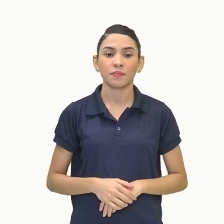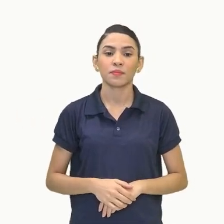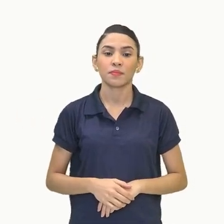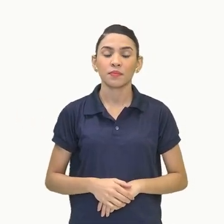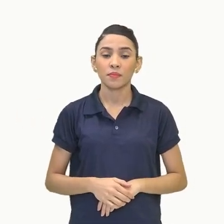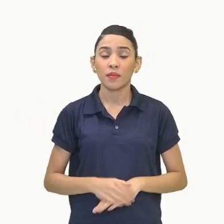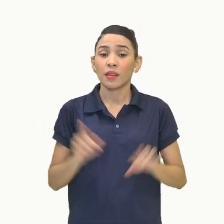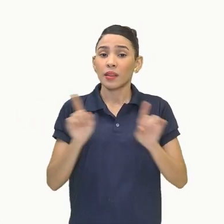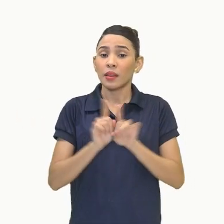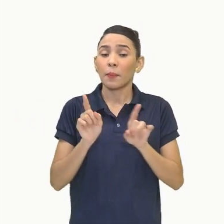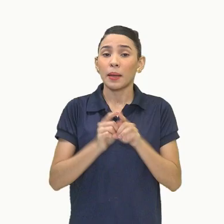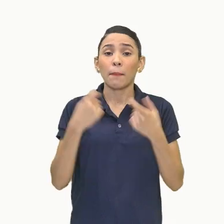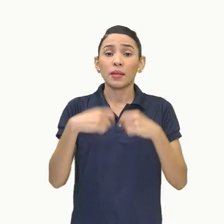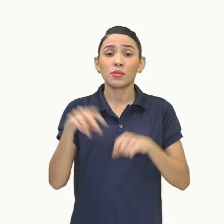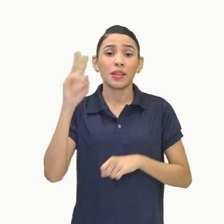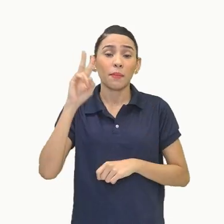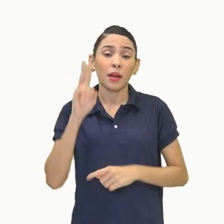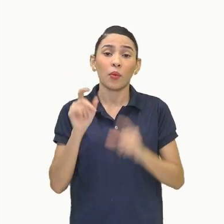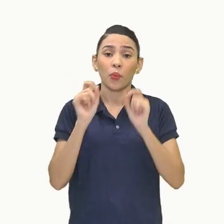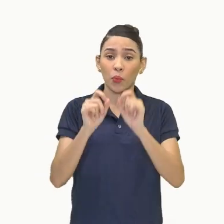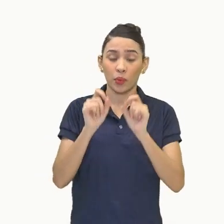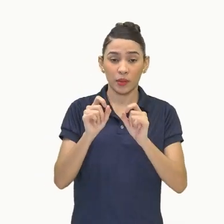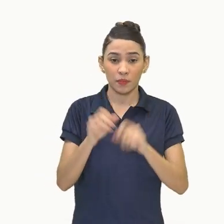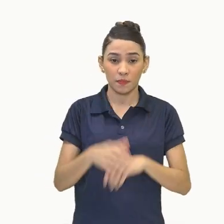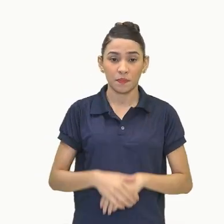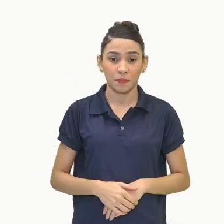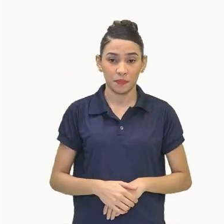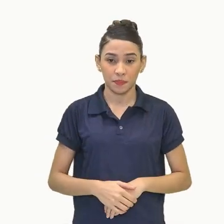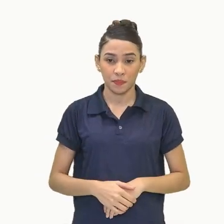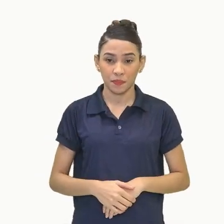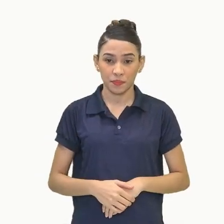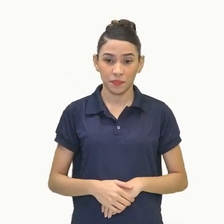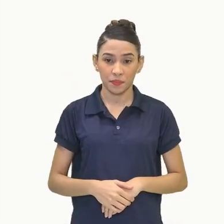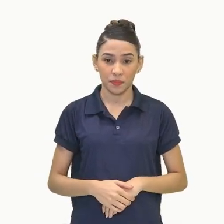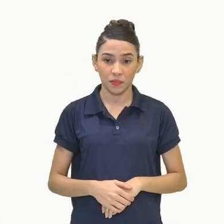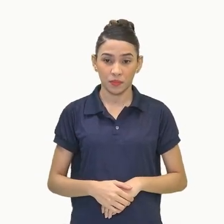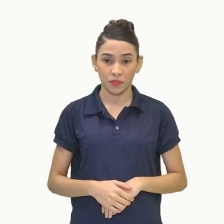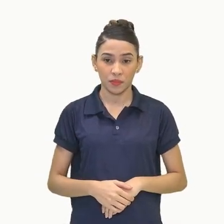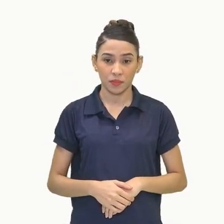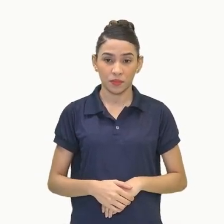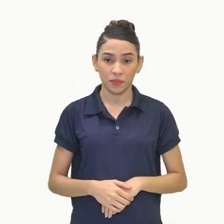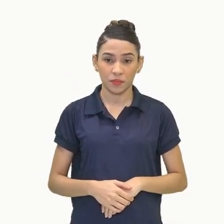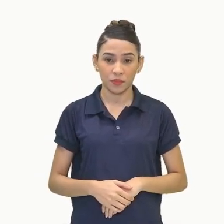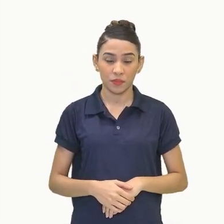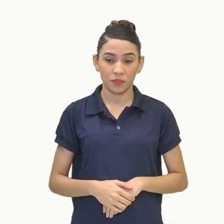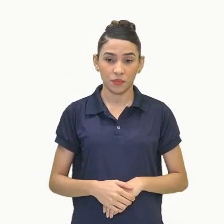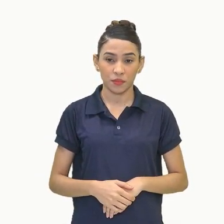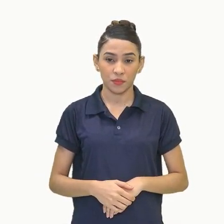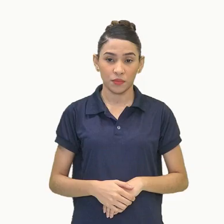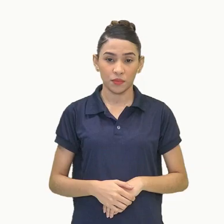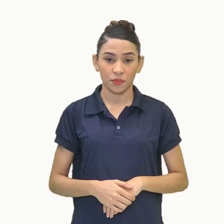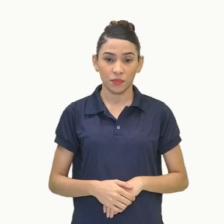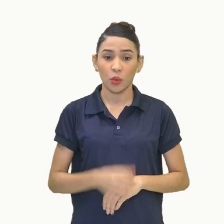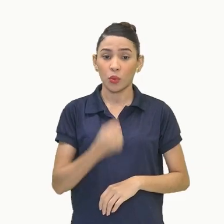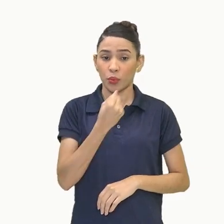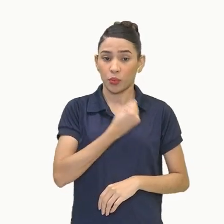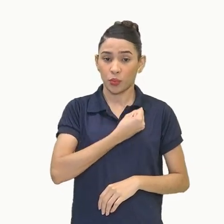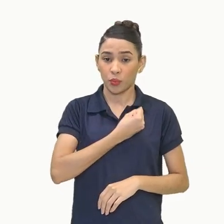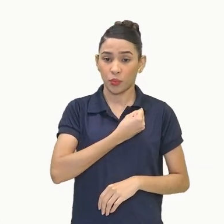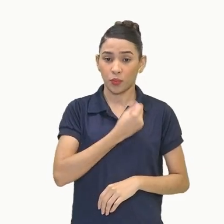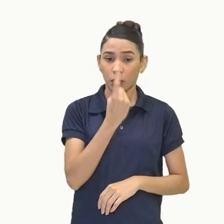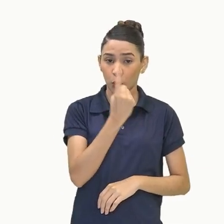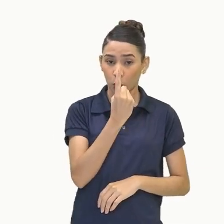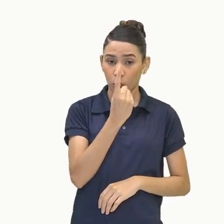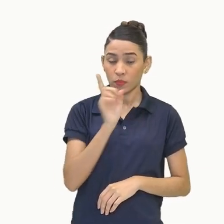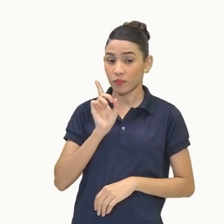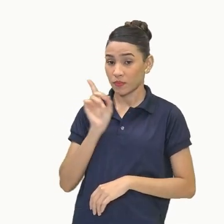Uma coisa que eu tenho que lembrar aqui, ó, que eu quero que vocês observem, é o seguinte. O 1, esse 1